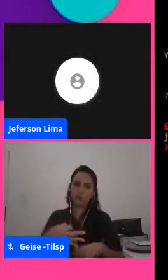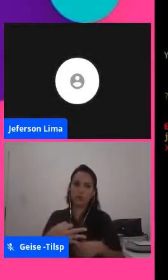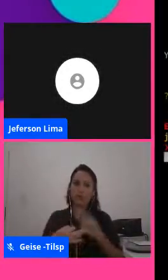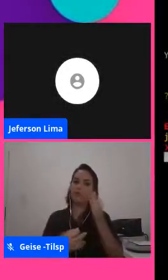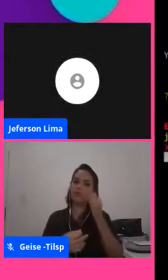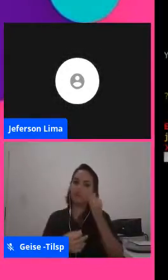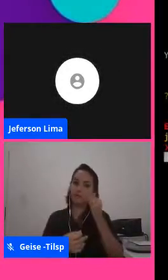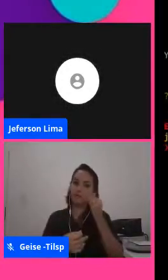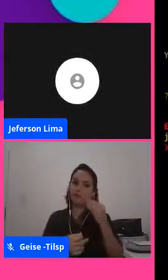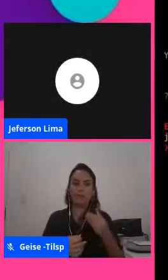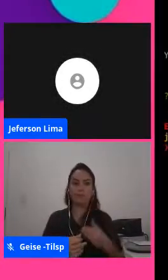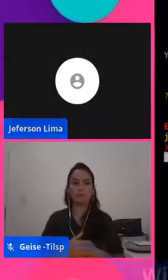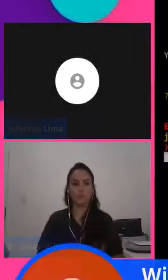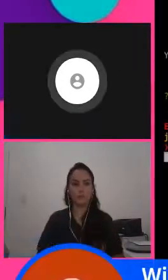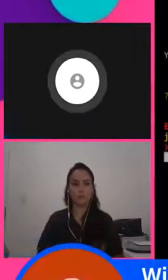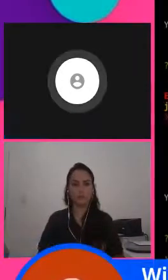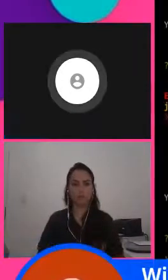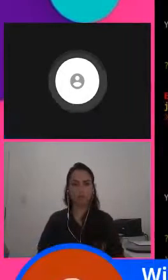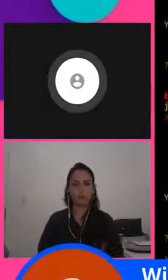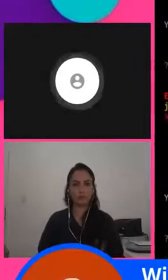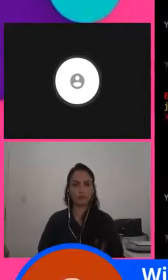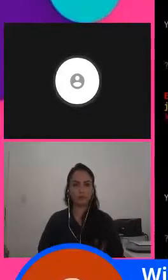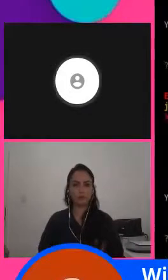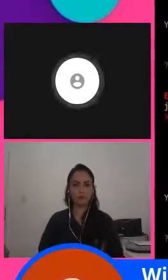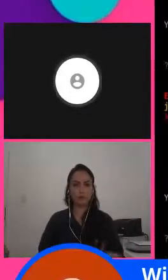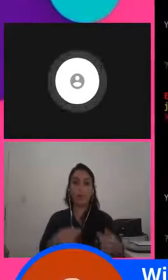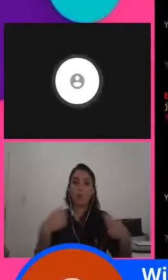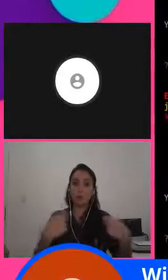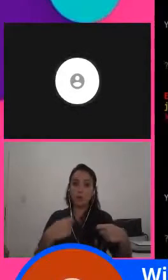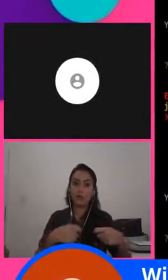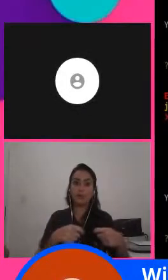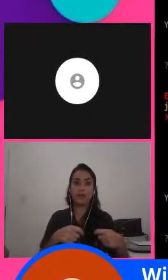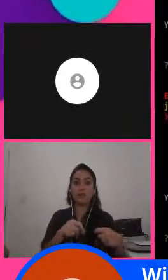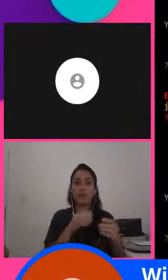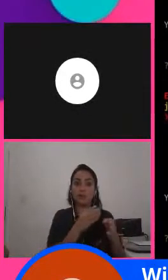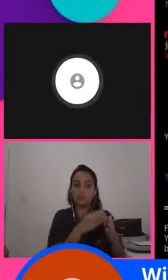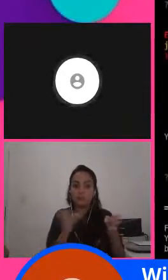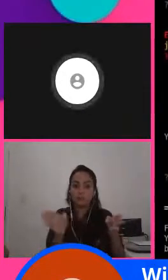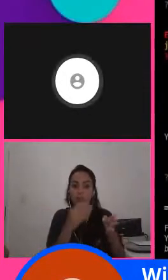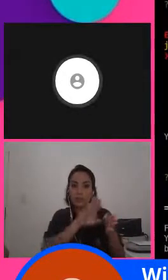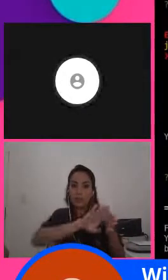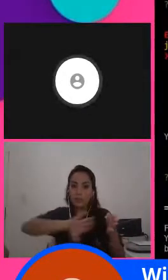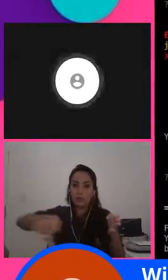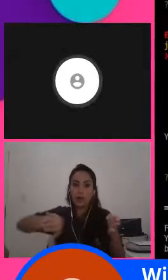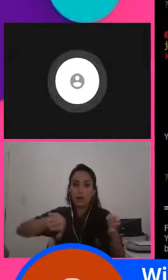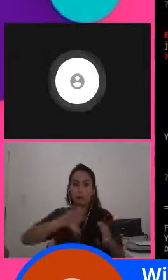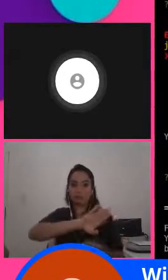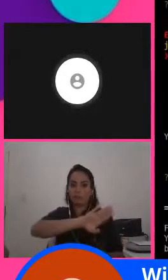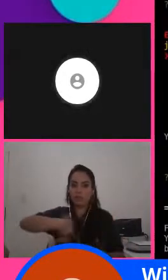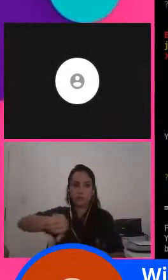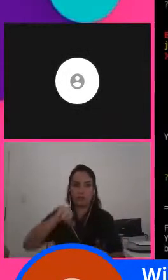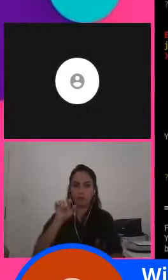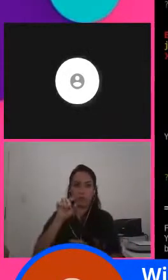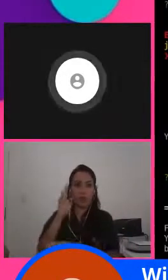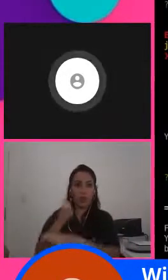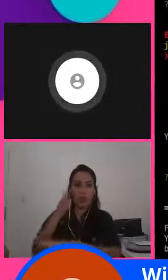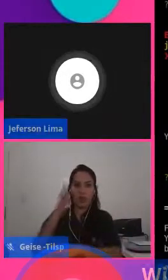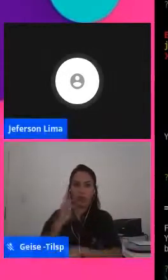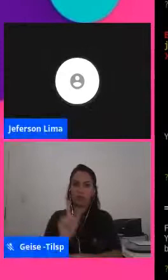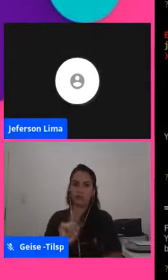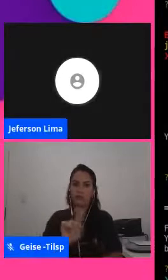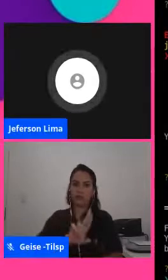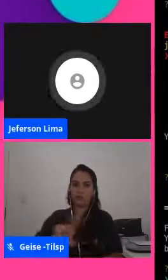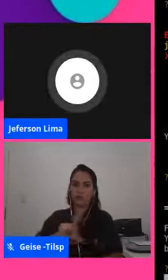Opa! Tem que apertar o espaço, viu? Não o enter, não. Functions, deu um enter aqui.